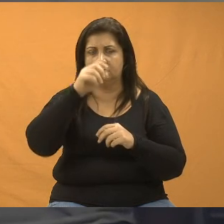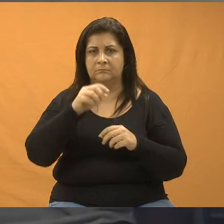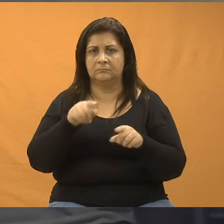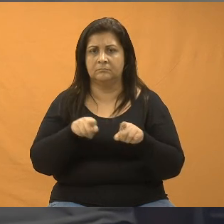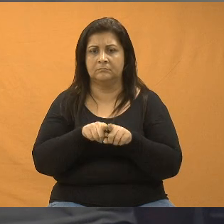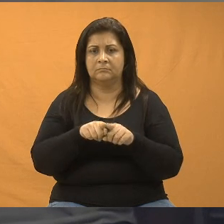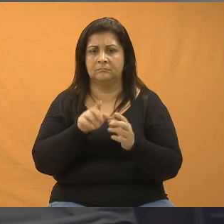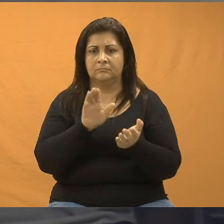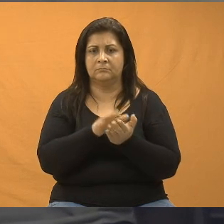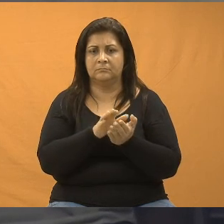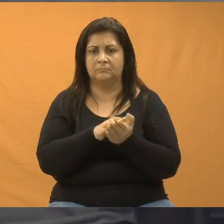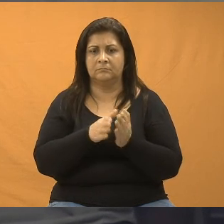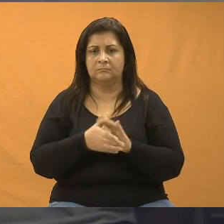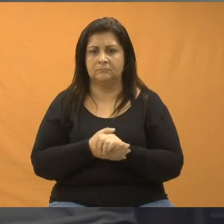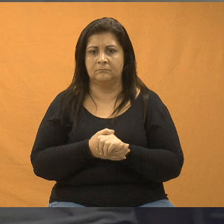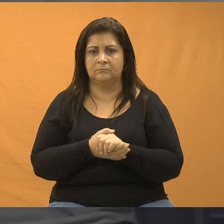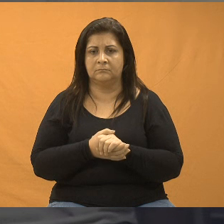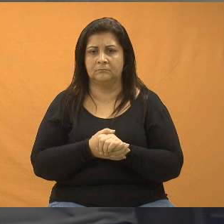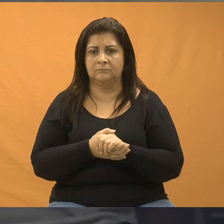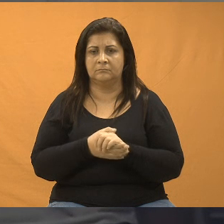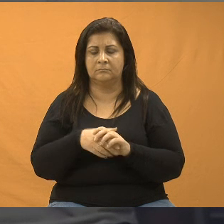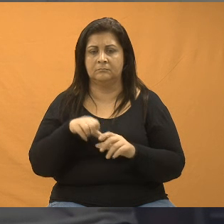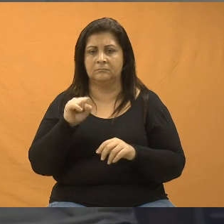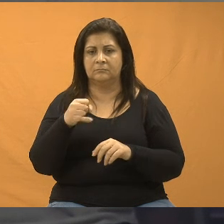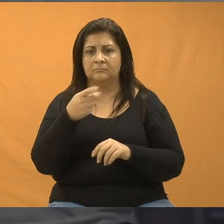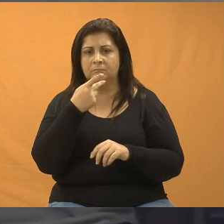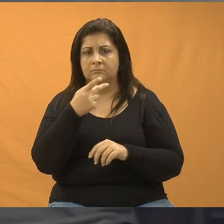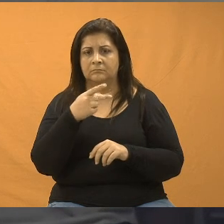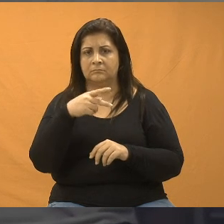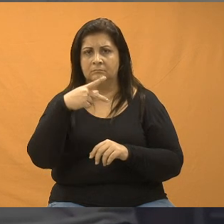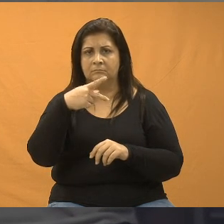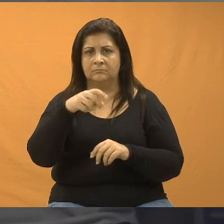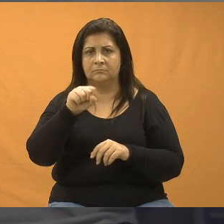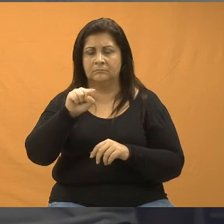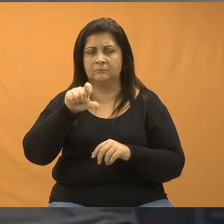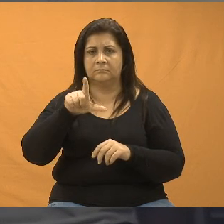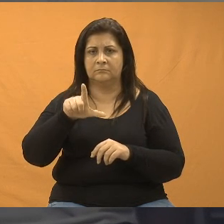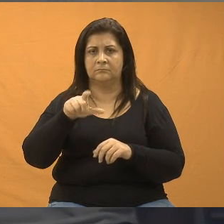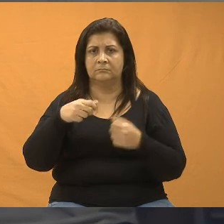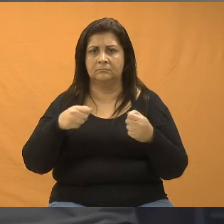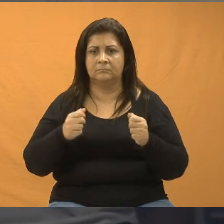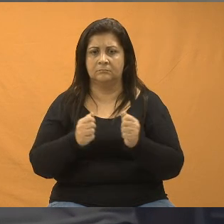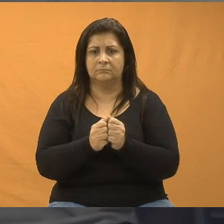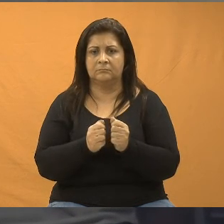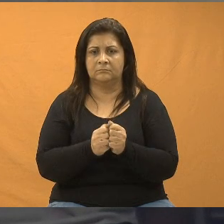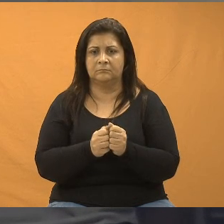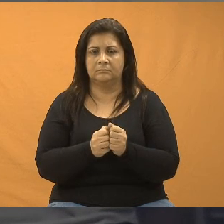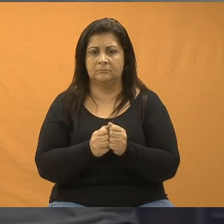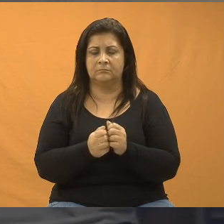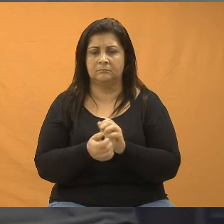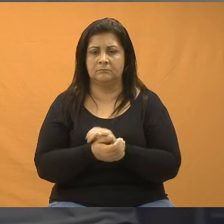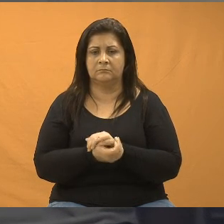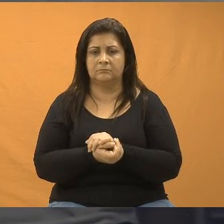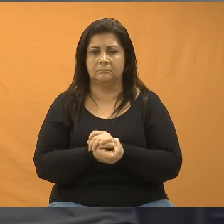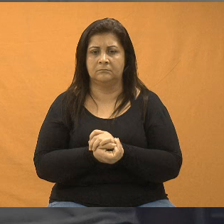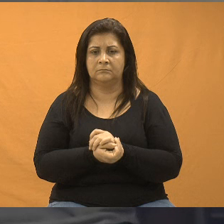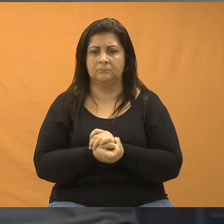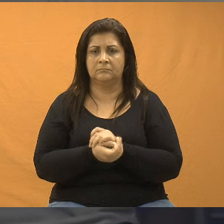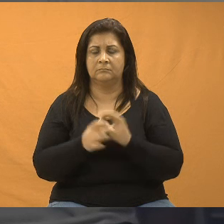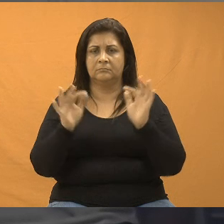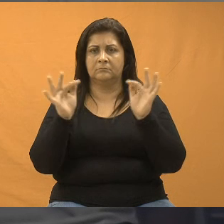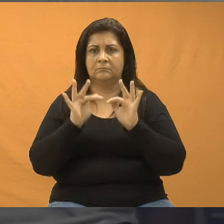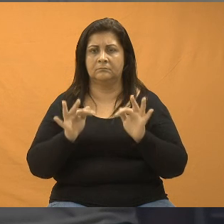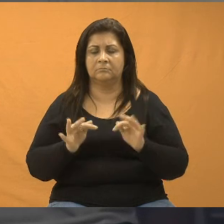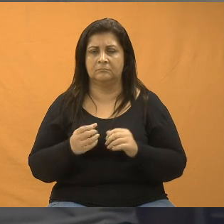delas. Tá? Então, quando o senhor fala que o PSL precisa estar junto, caminhando junto, isso já está acontecendo. Ótimo, eu fico feliz,